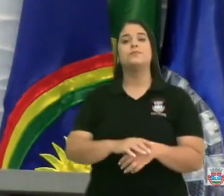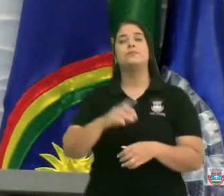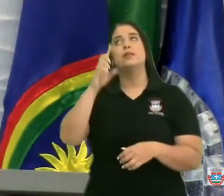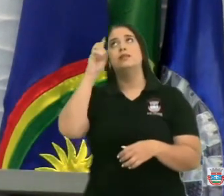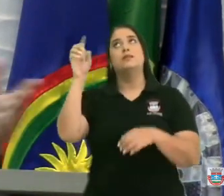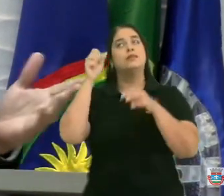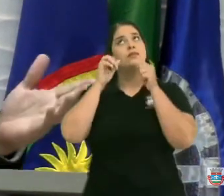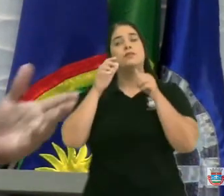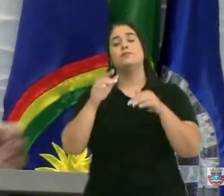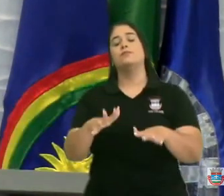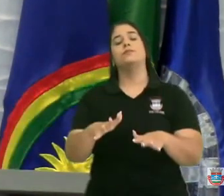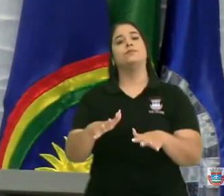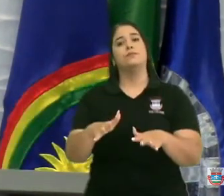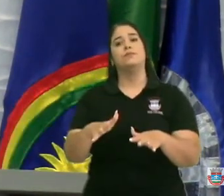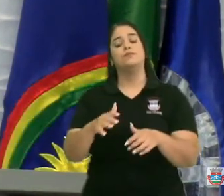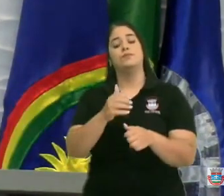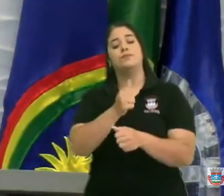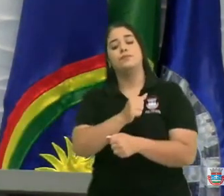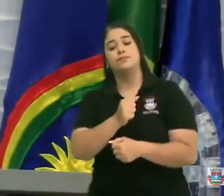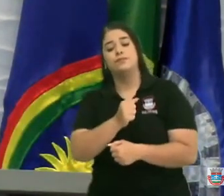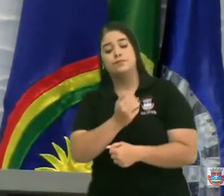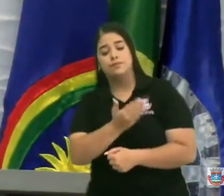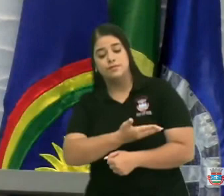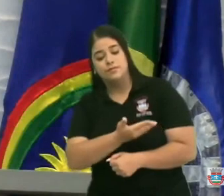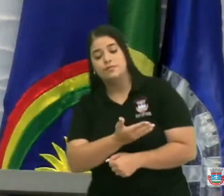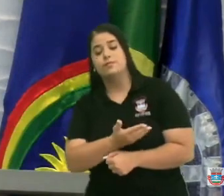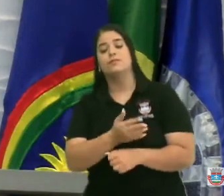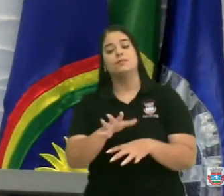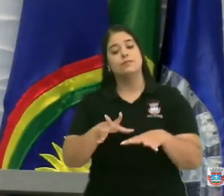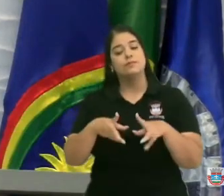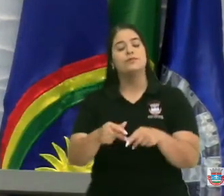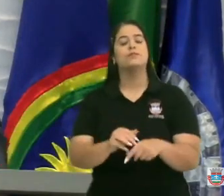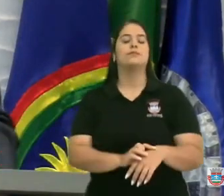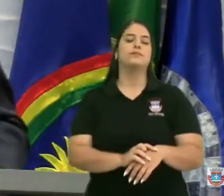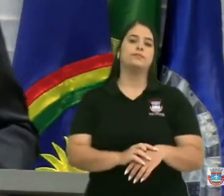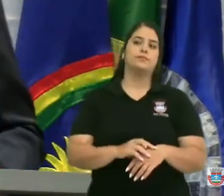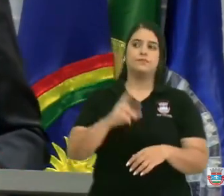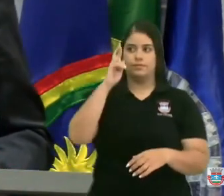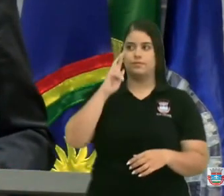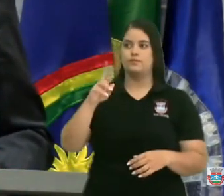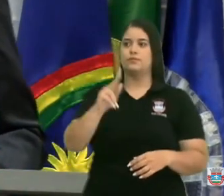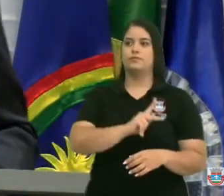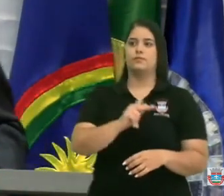abençoe, console e conforte o coração de todos. Senhor presidente,